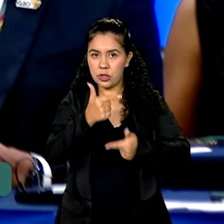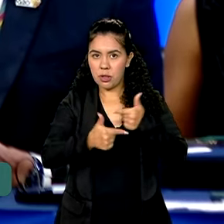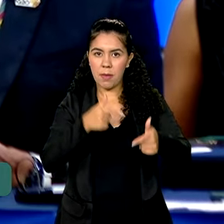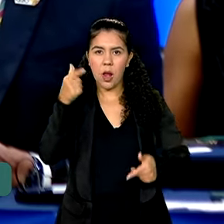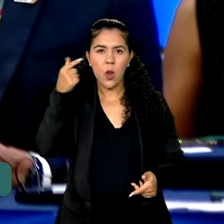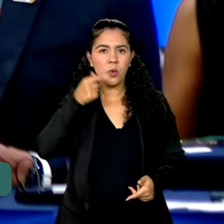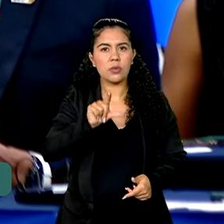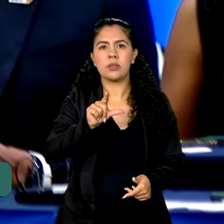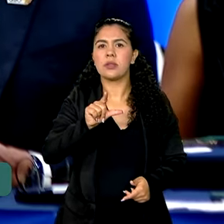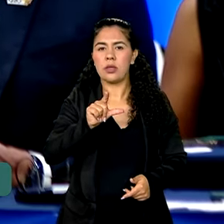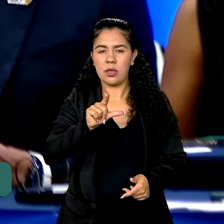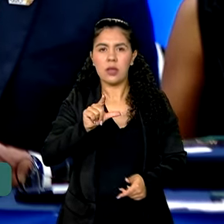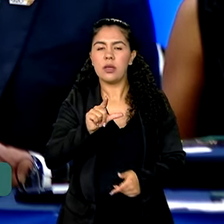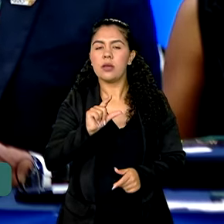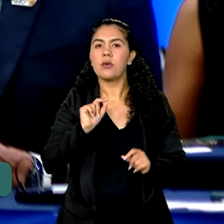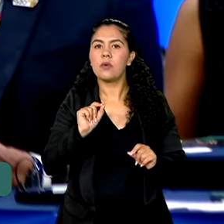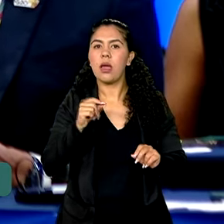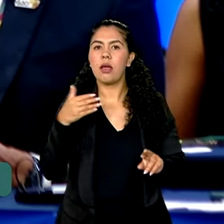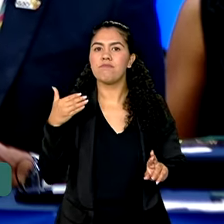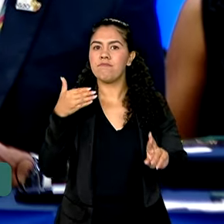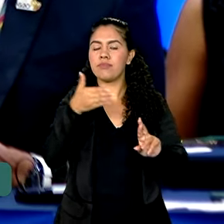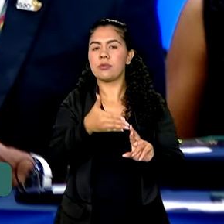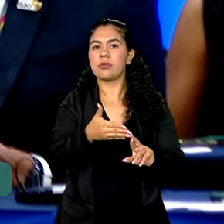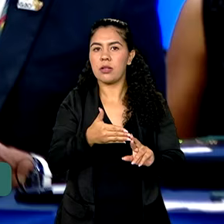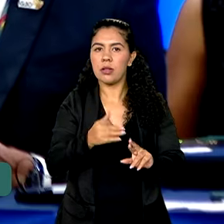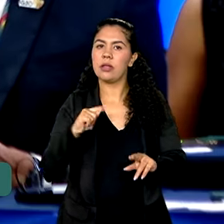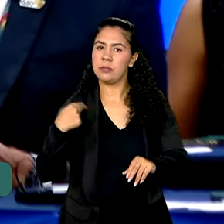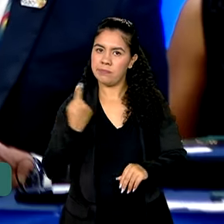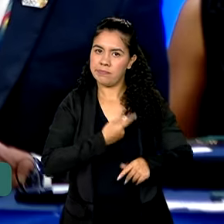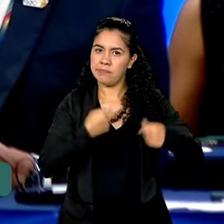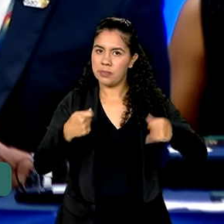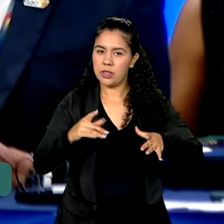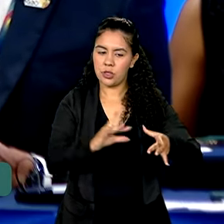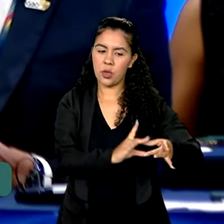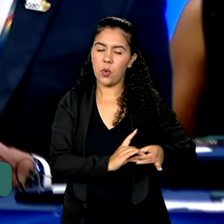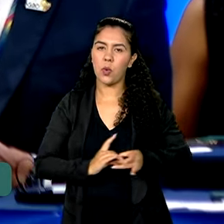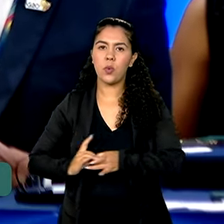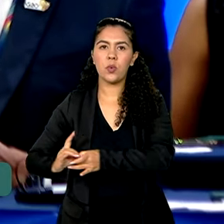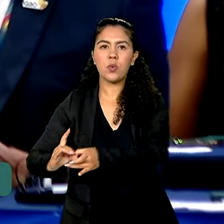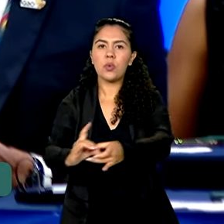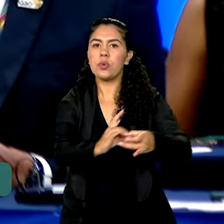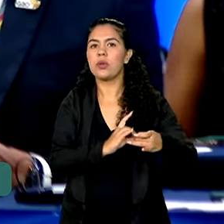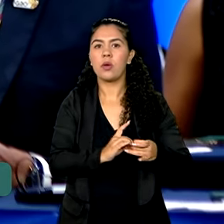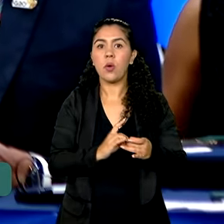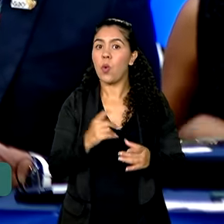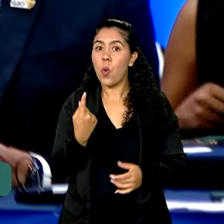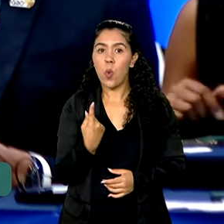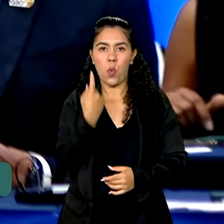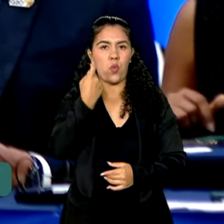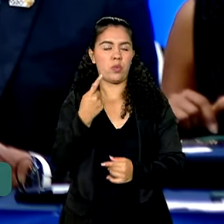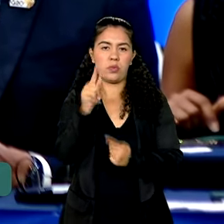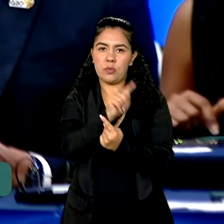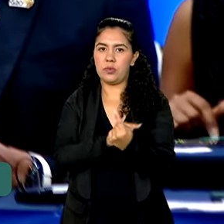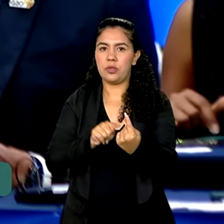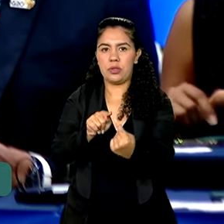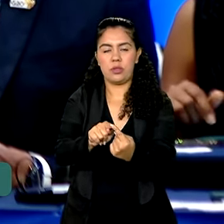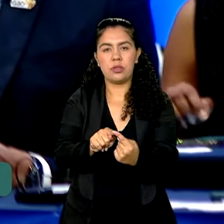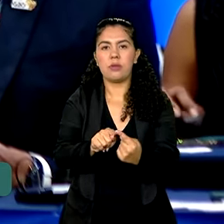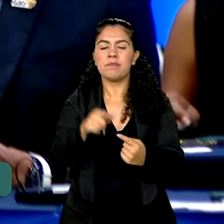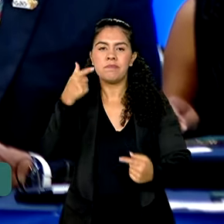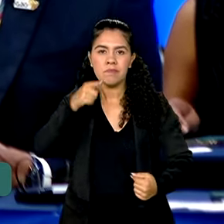diferença, é imperativo que nos unamos com um objetivo comum: garantir que